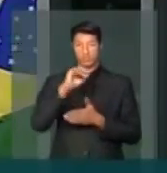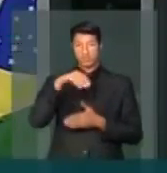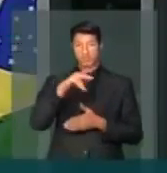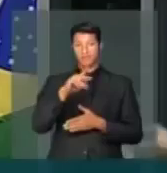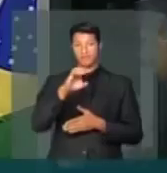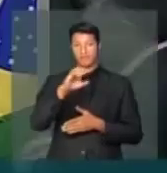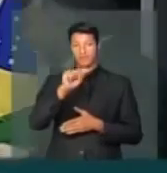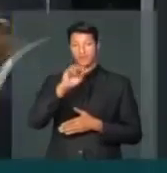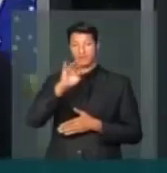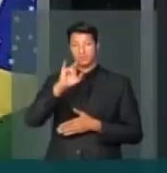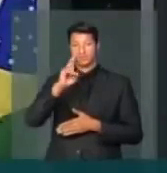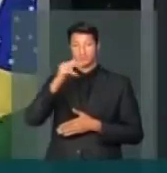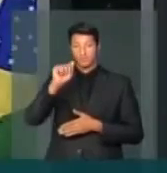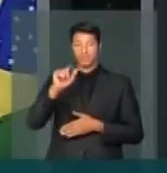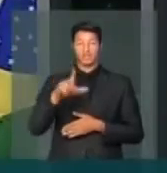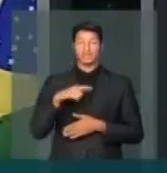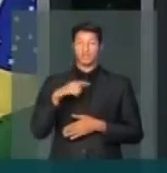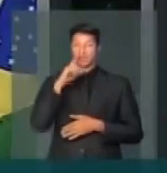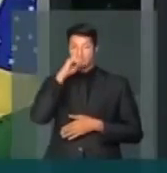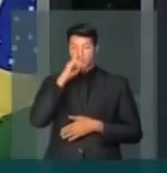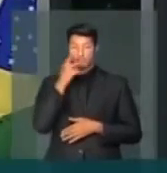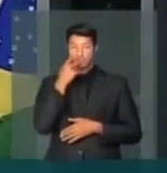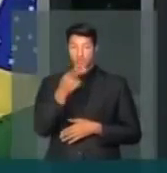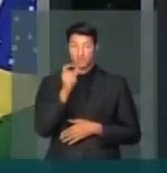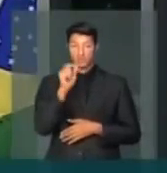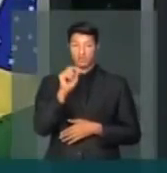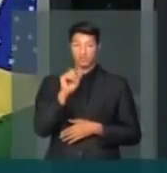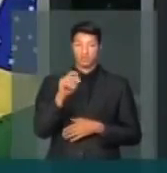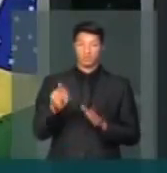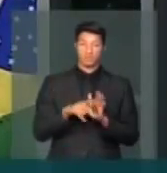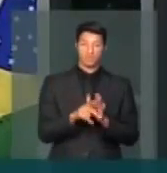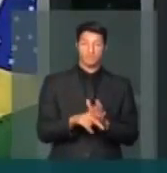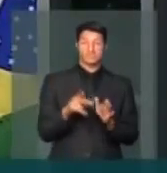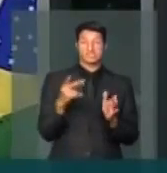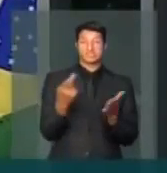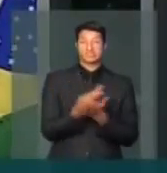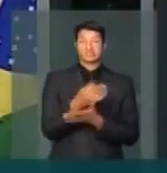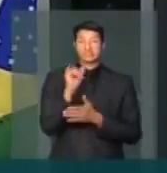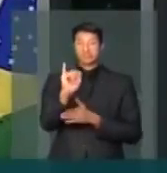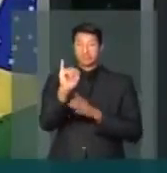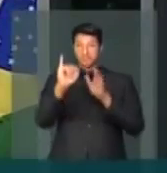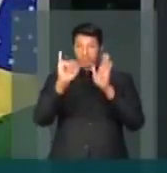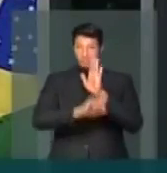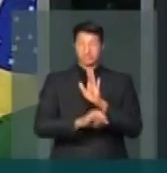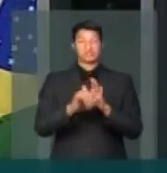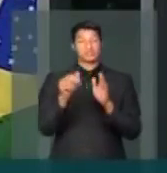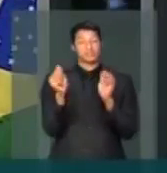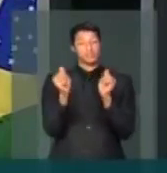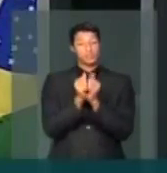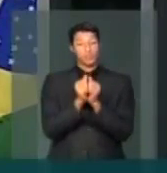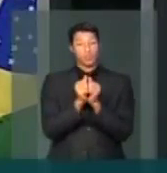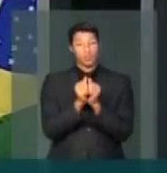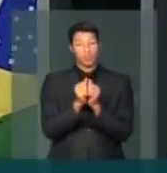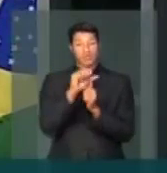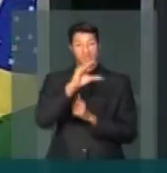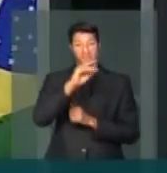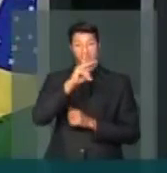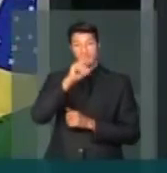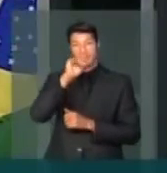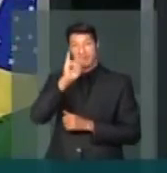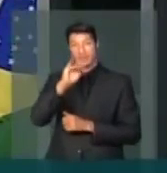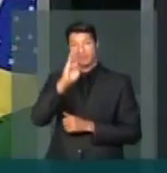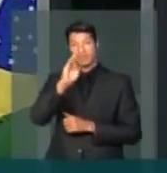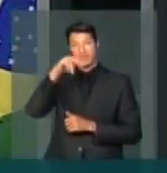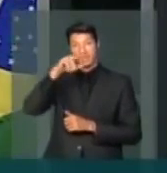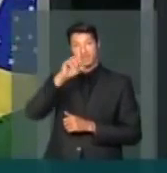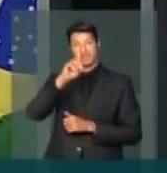e, com certeza, até arrisco dizer que o impeachment se consolidaria com essa CPI do